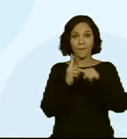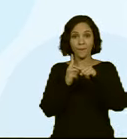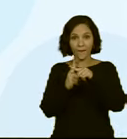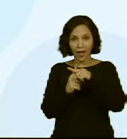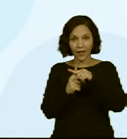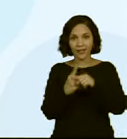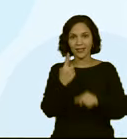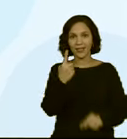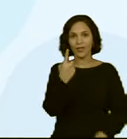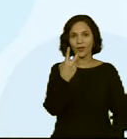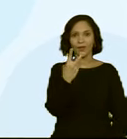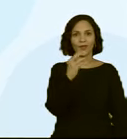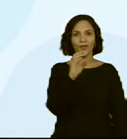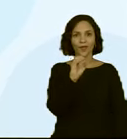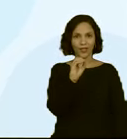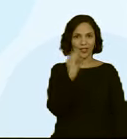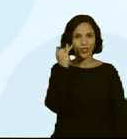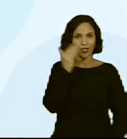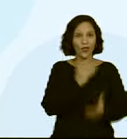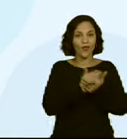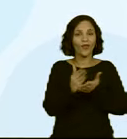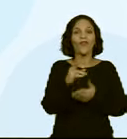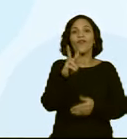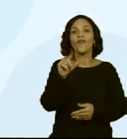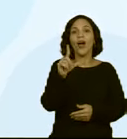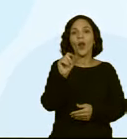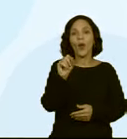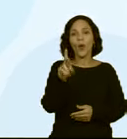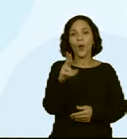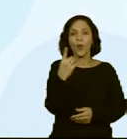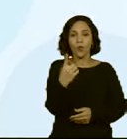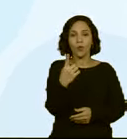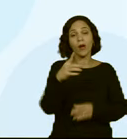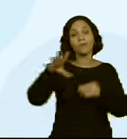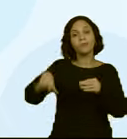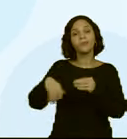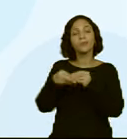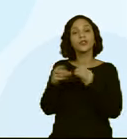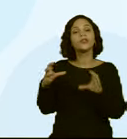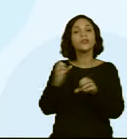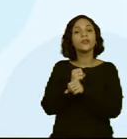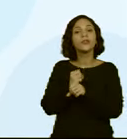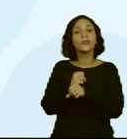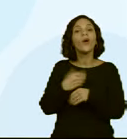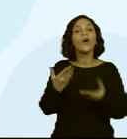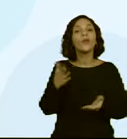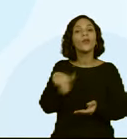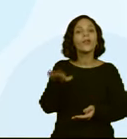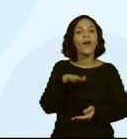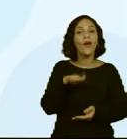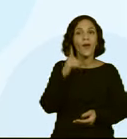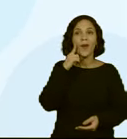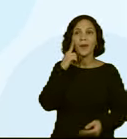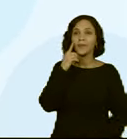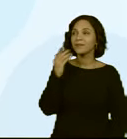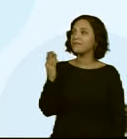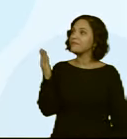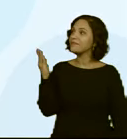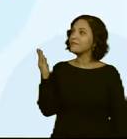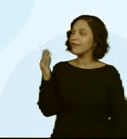120 que é o valor inicial valor um e vai acrescentar então o 120